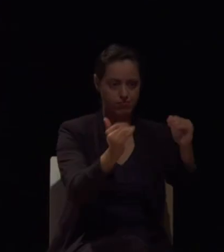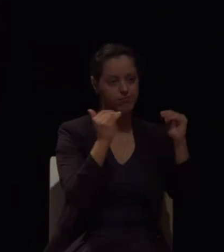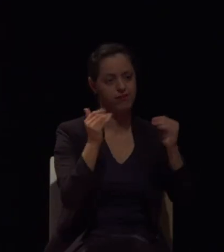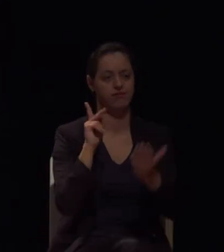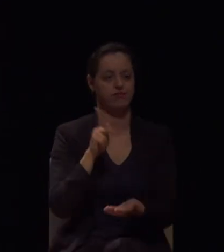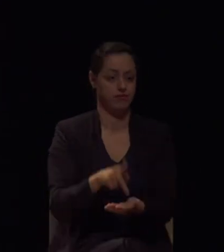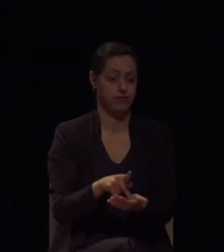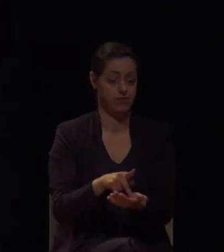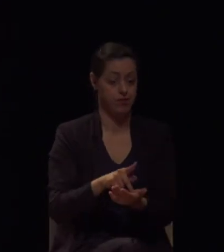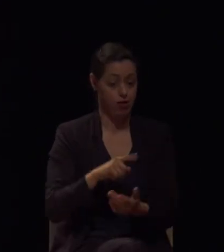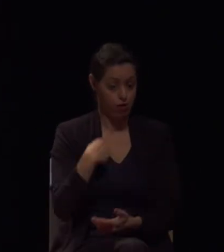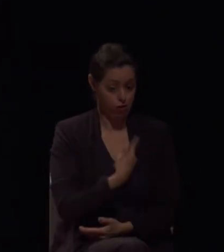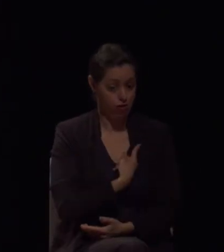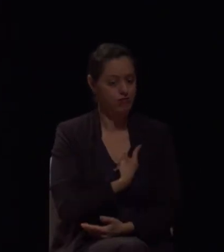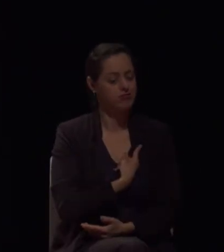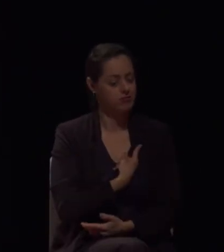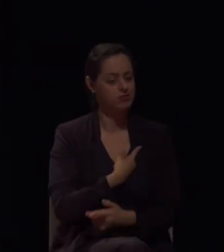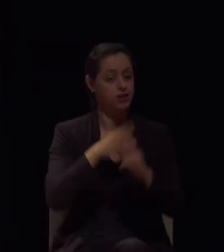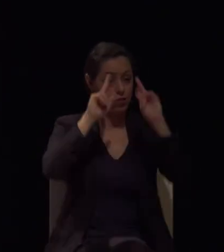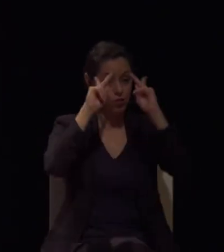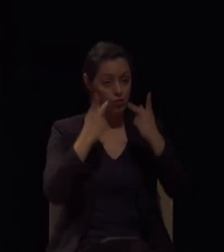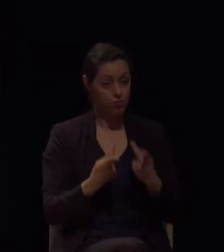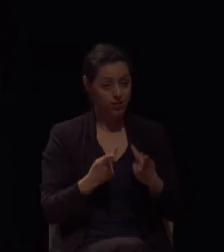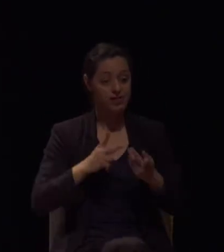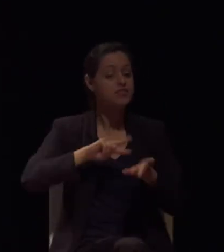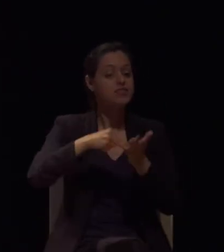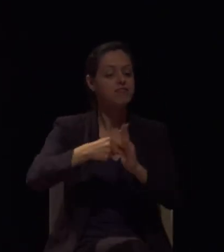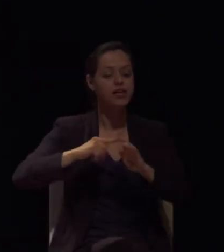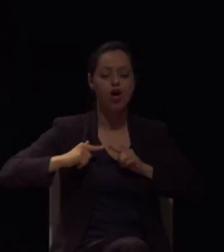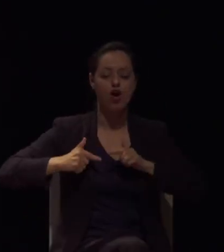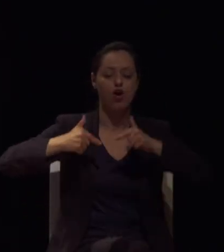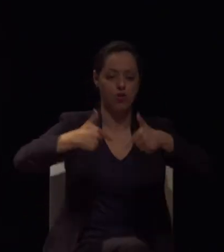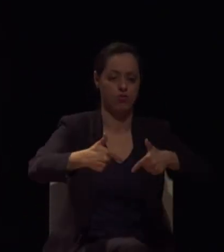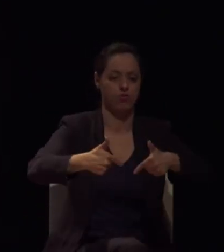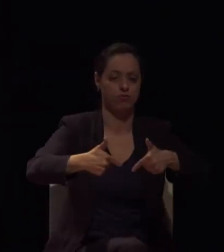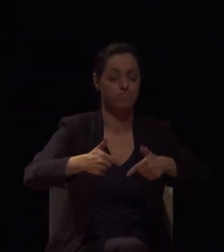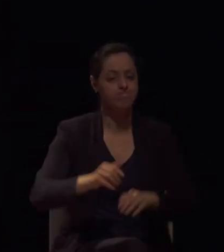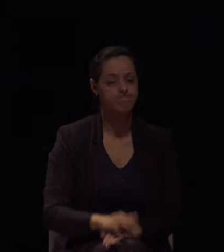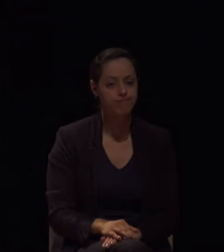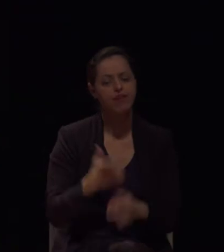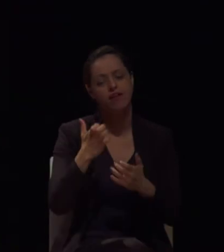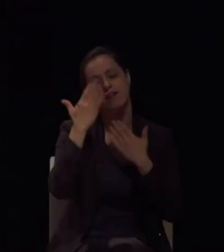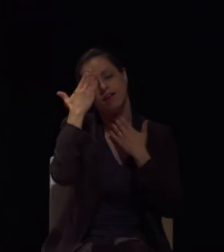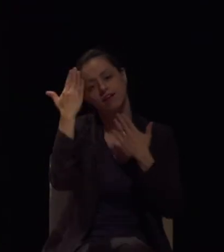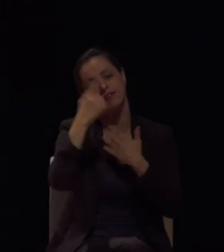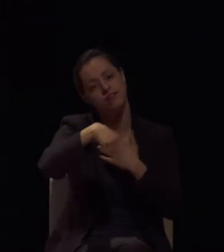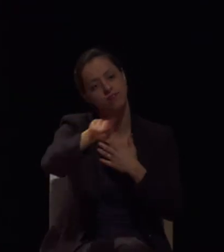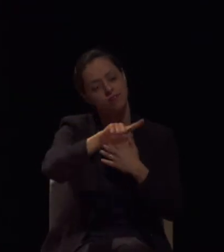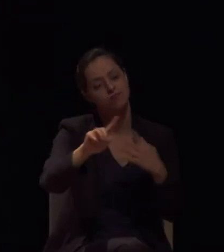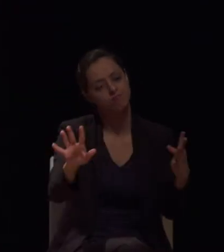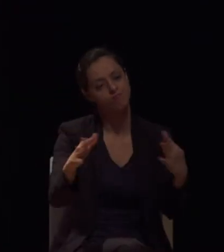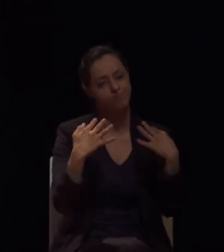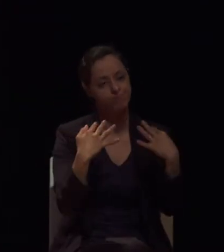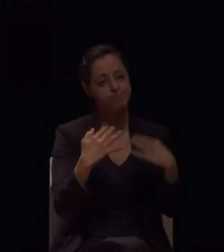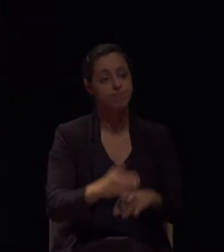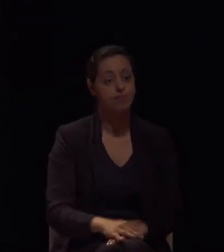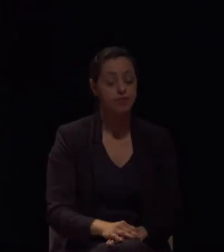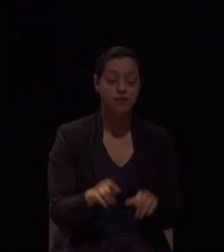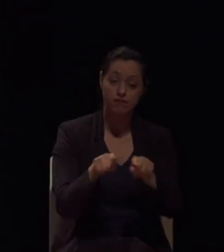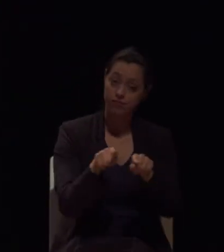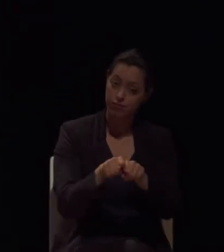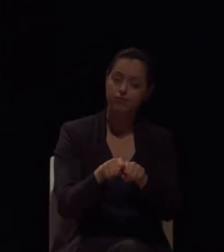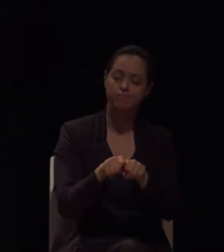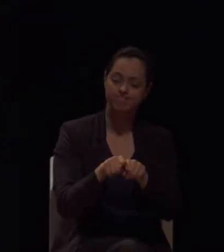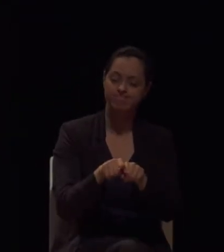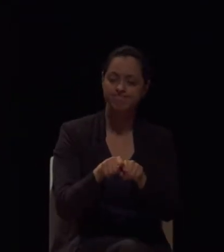extremamente altiva quero agradecer muito a atenção de vocês e dizer de novo